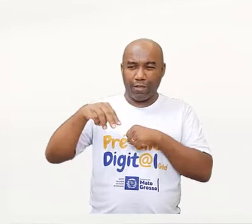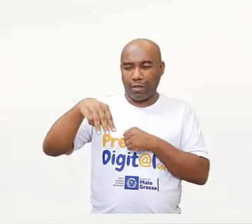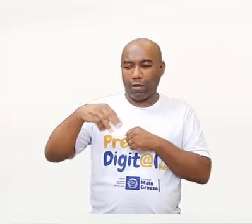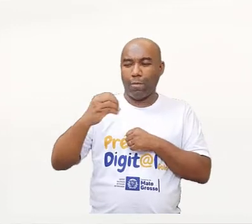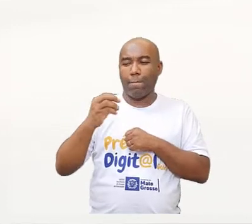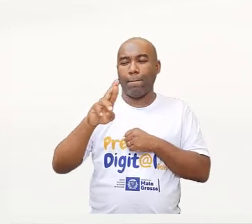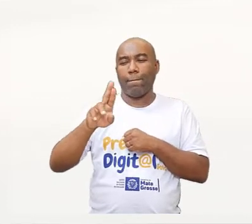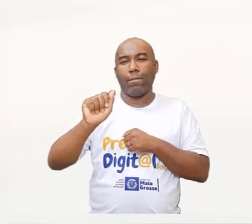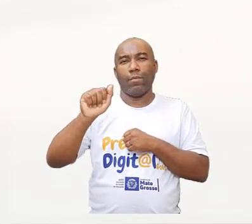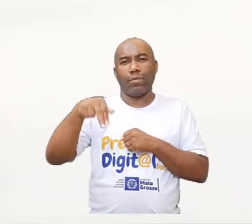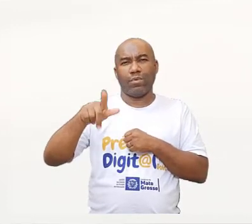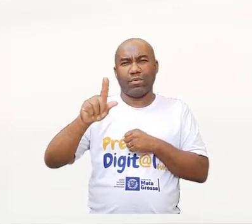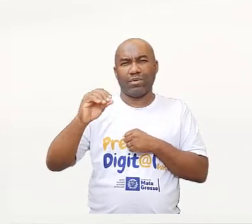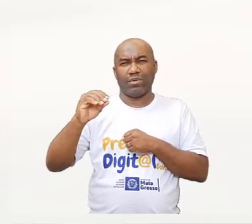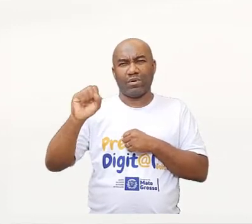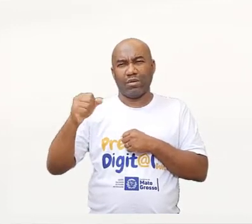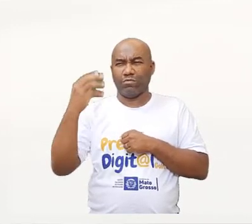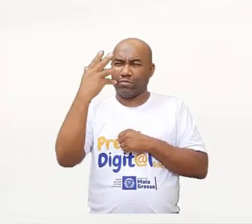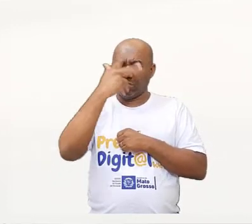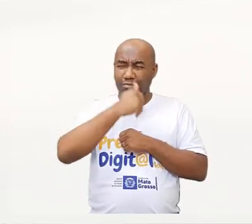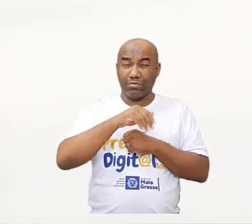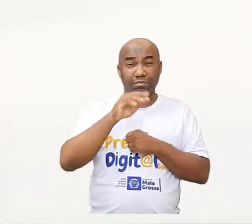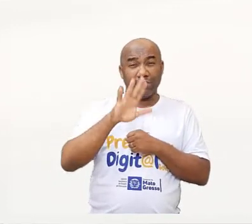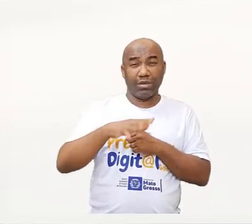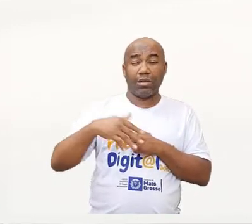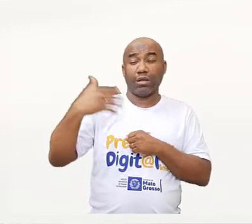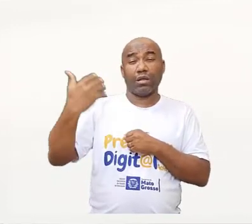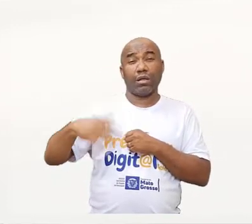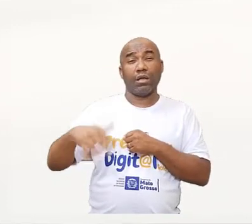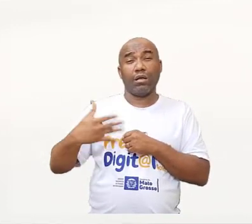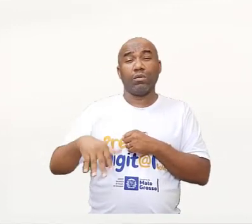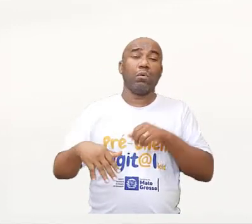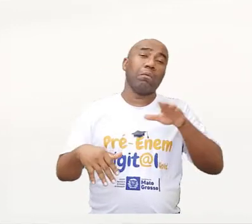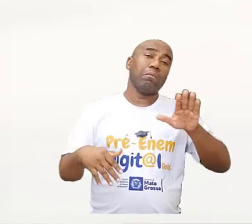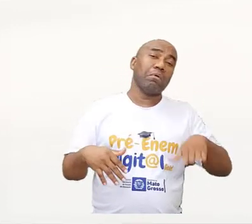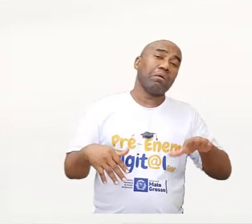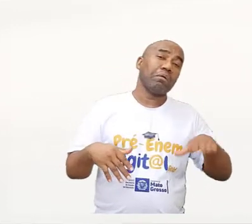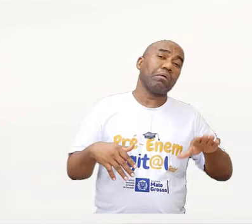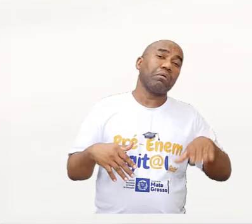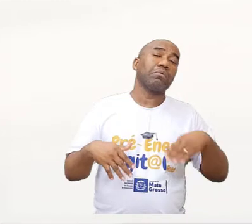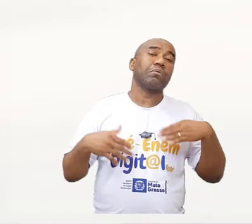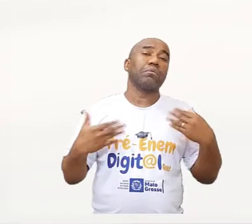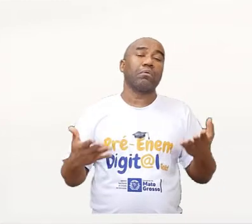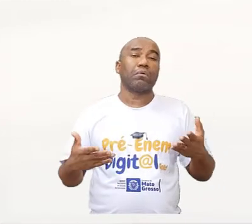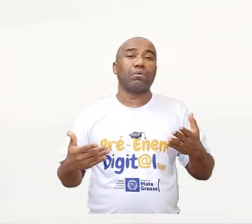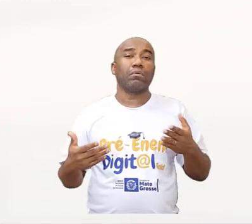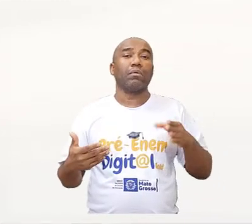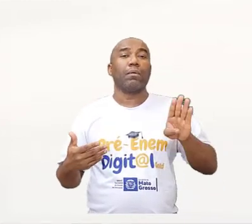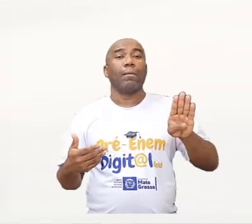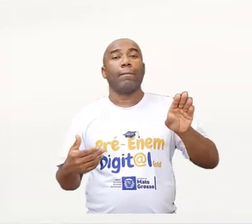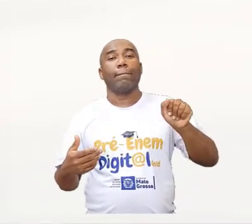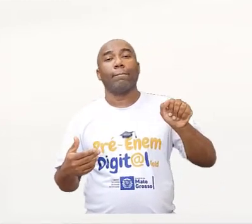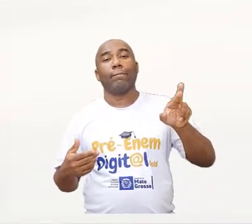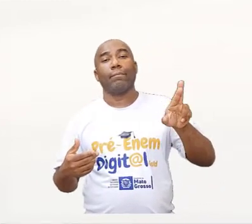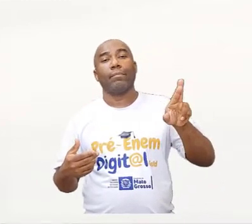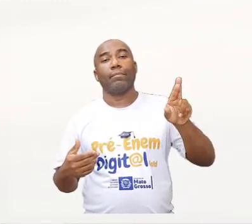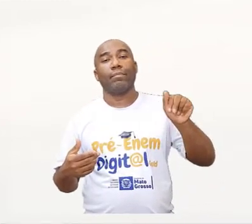são lindos, mas custam caro ou barato? Está no sentido de